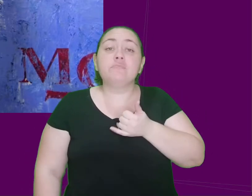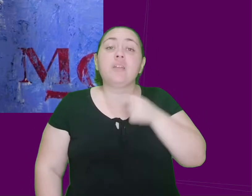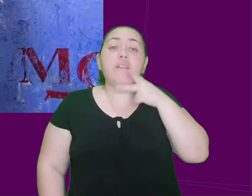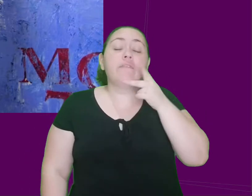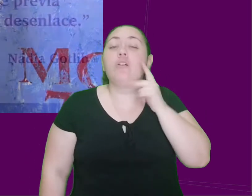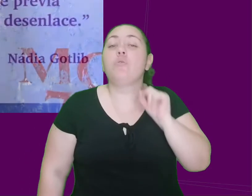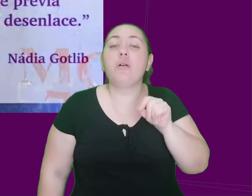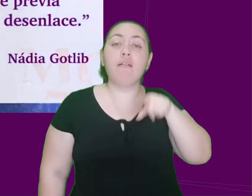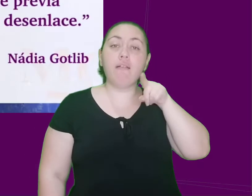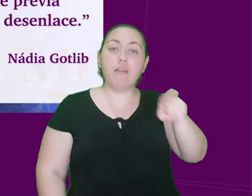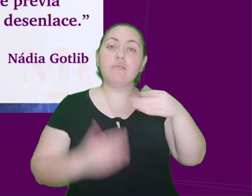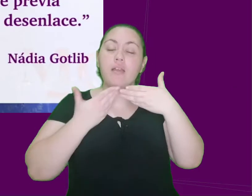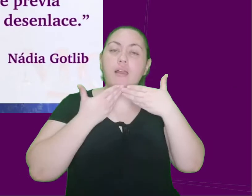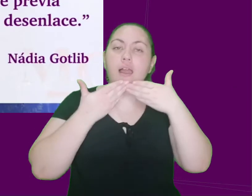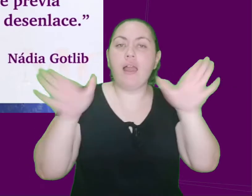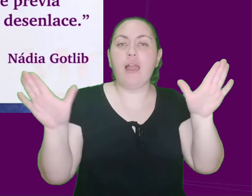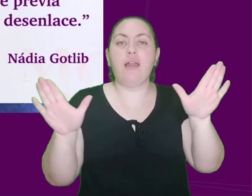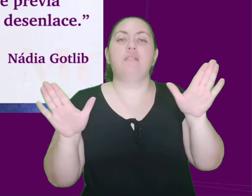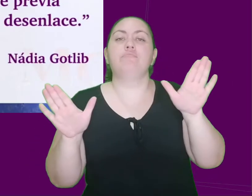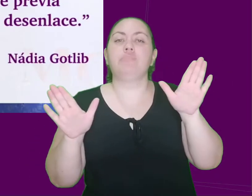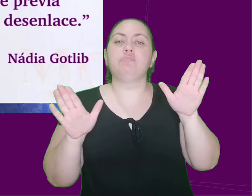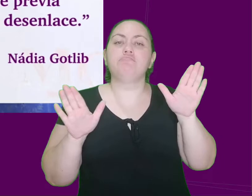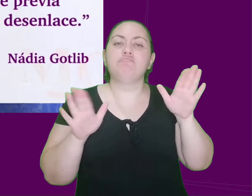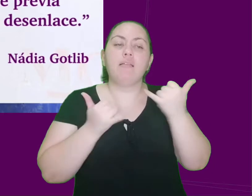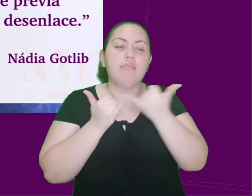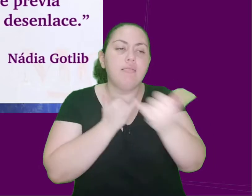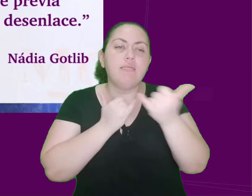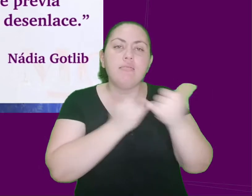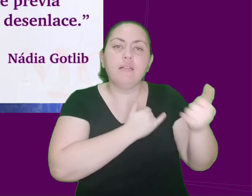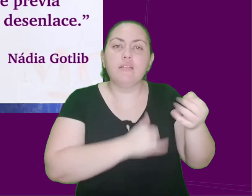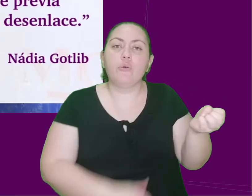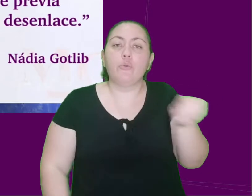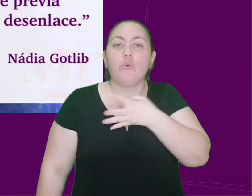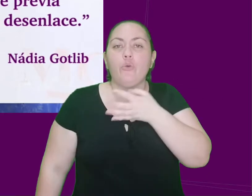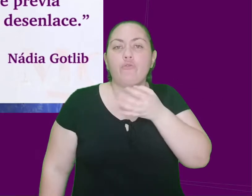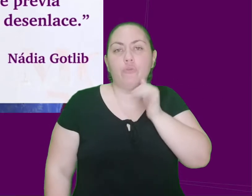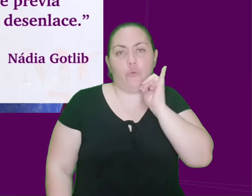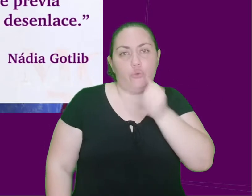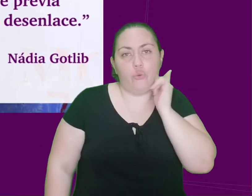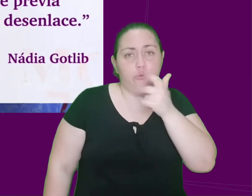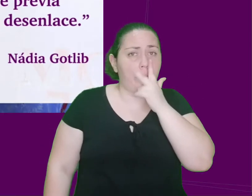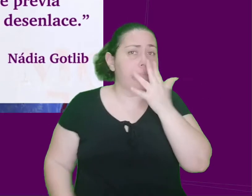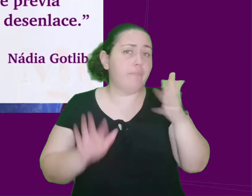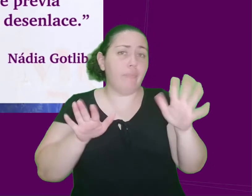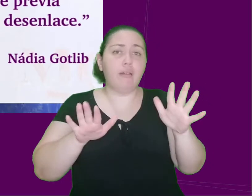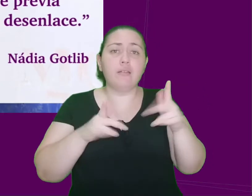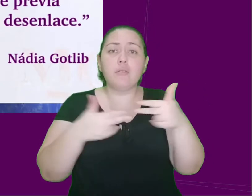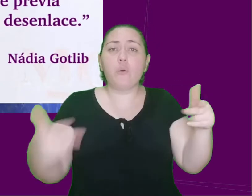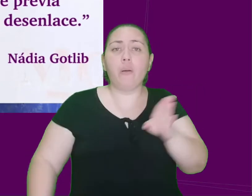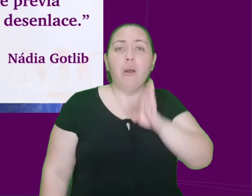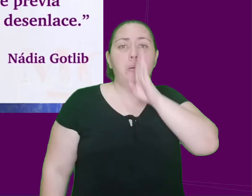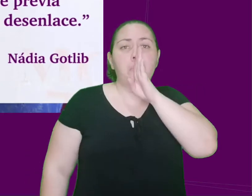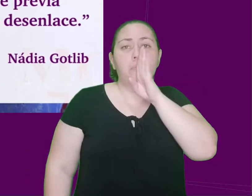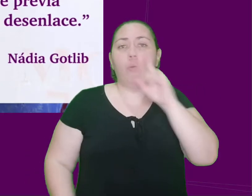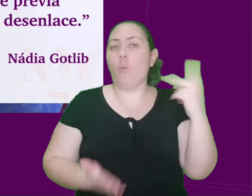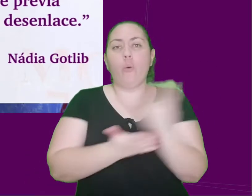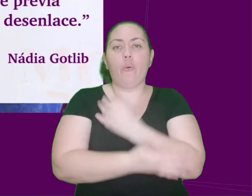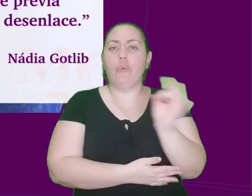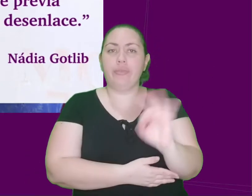que Tchekov abre brechas para toda uma linha de conto moderno em que às vezes nada parece